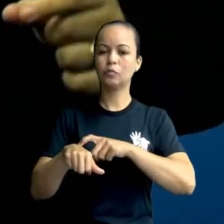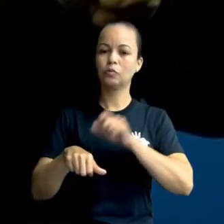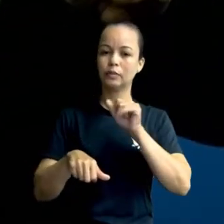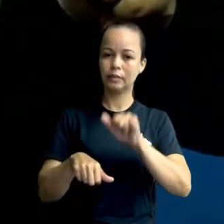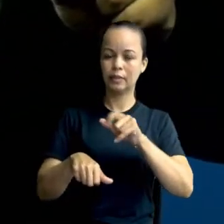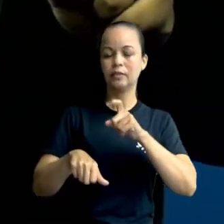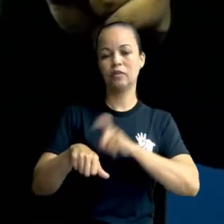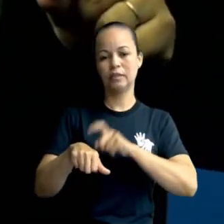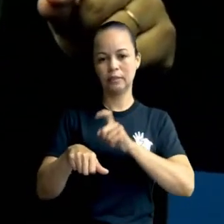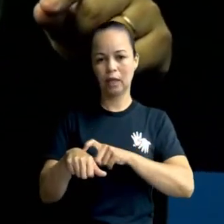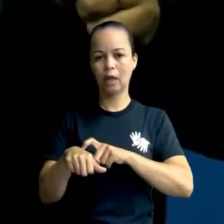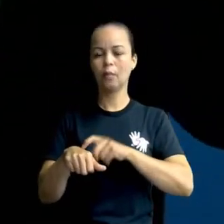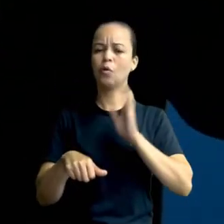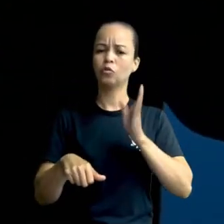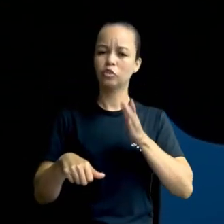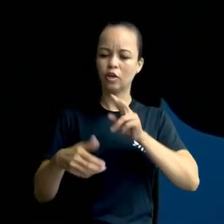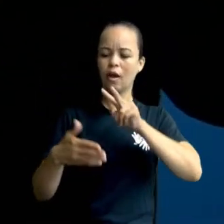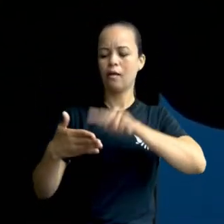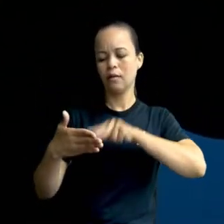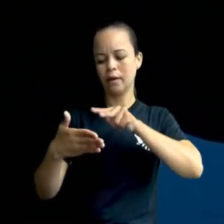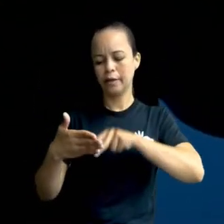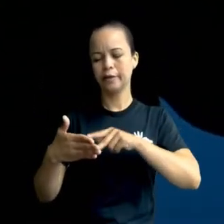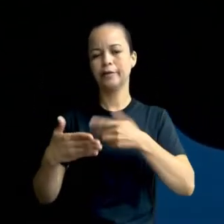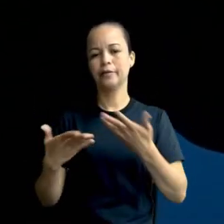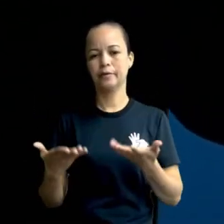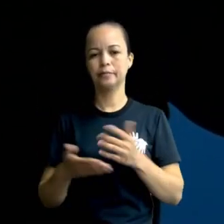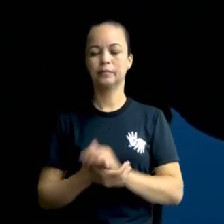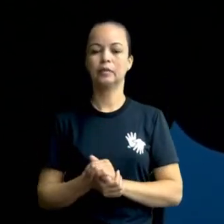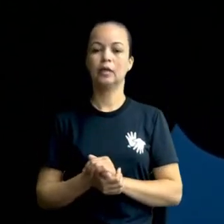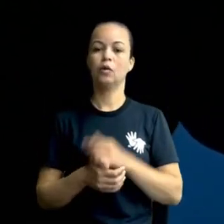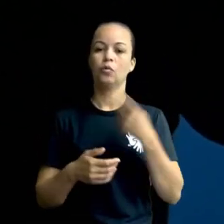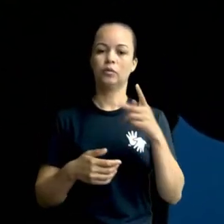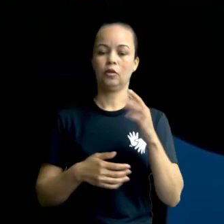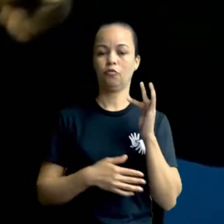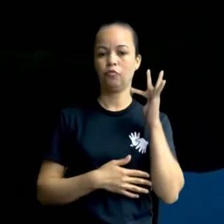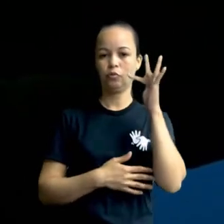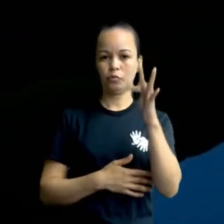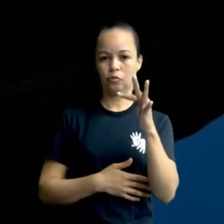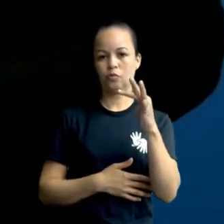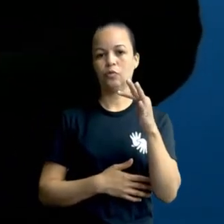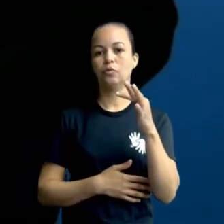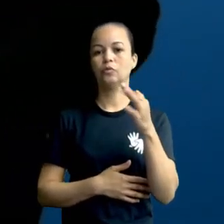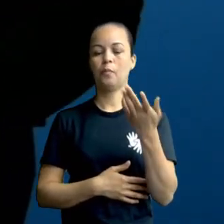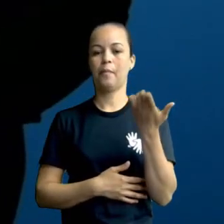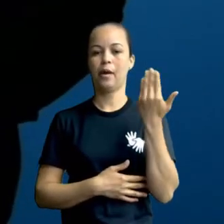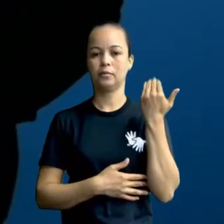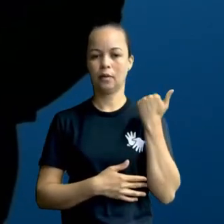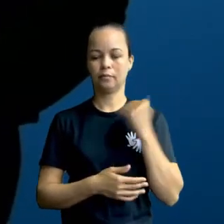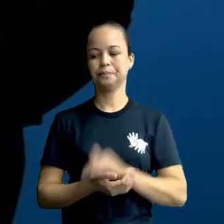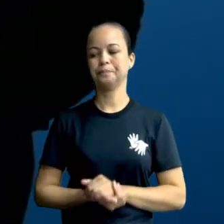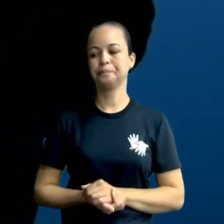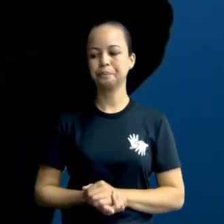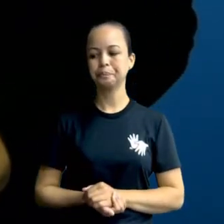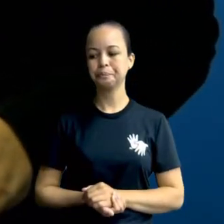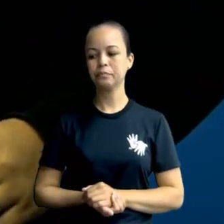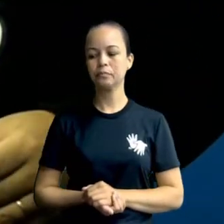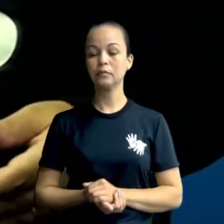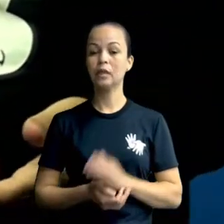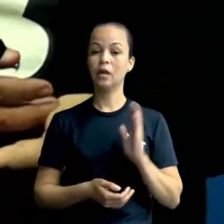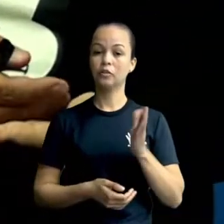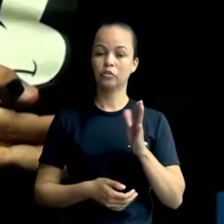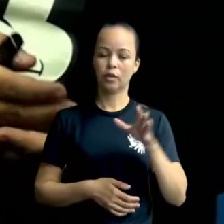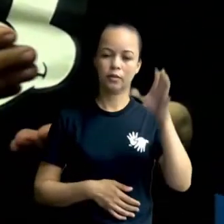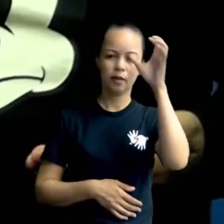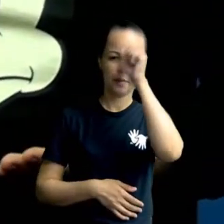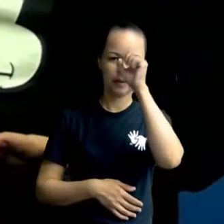tempo. Quando acontecer esse caso, chamamos futuro do pretérito, tá bom? Prosseguindo, já